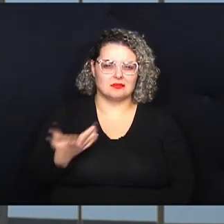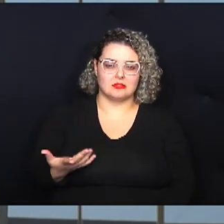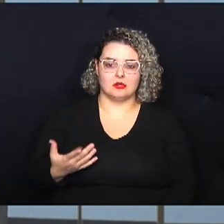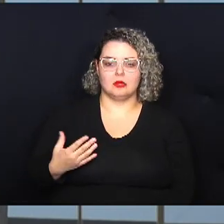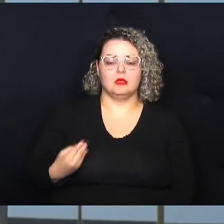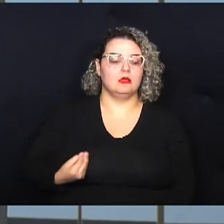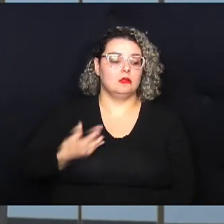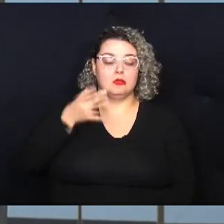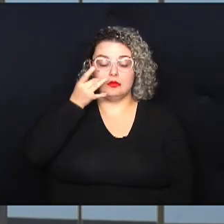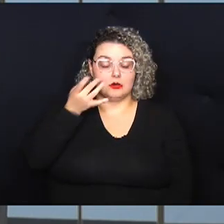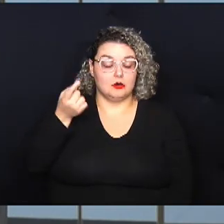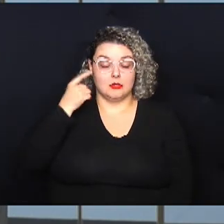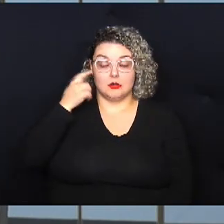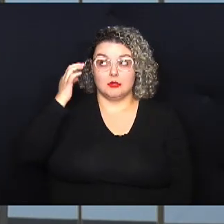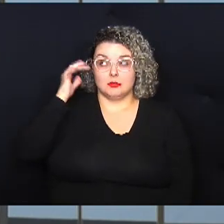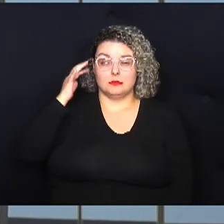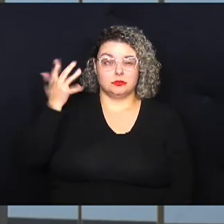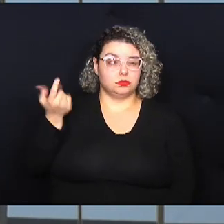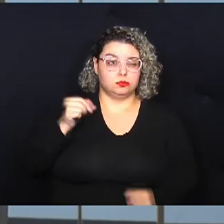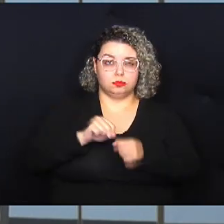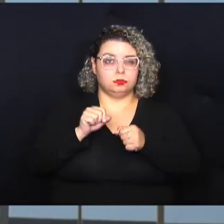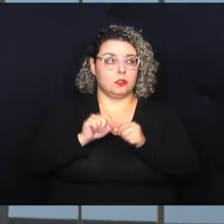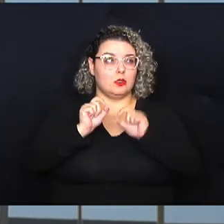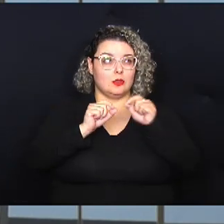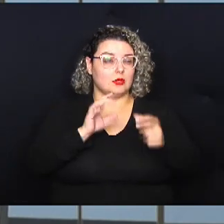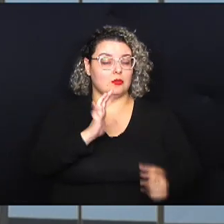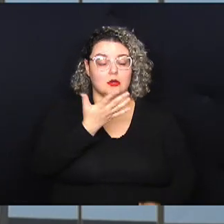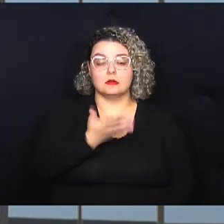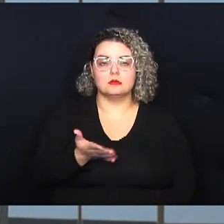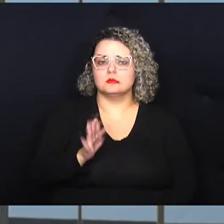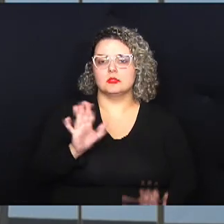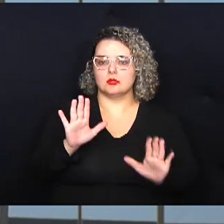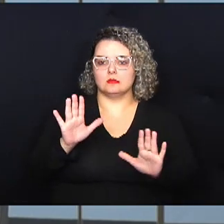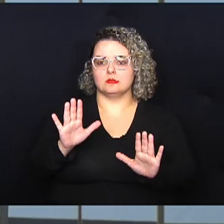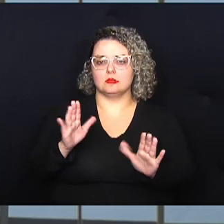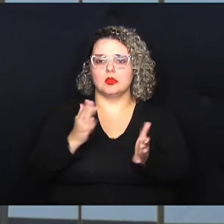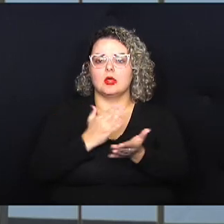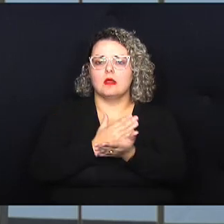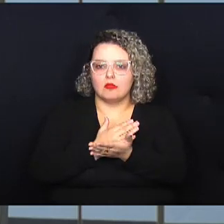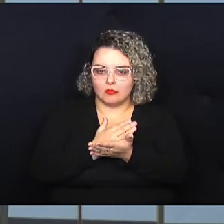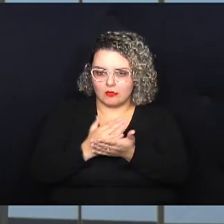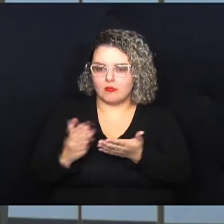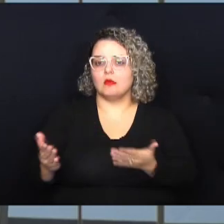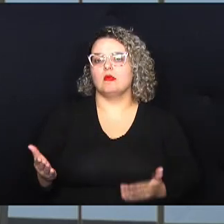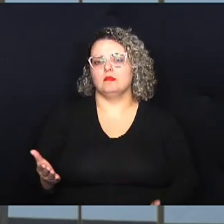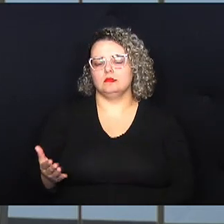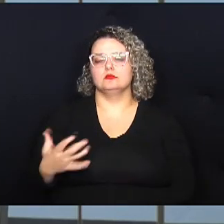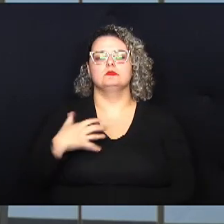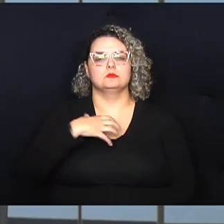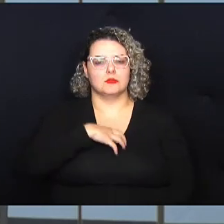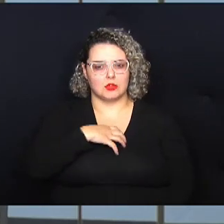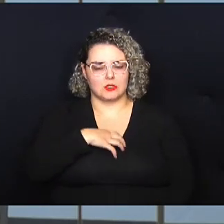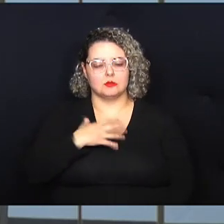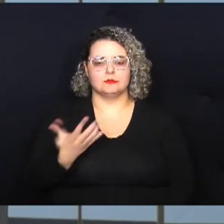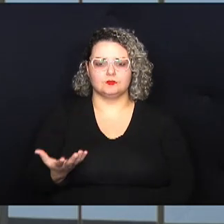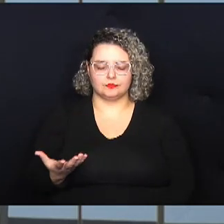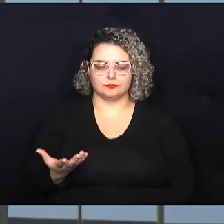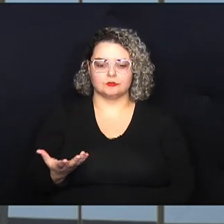eu já tenho que pensar no que eu tô fazendo. Não, esteja presente. Eu acho que aí já começa uma forma de você já